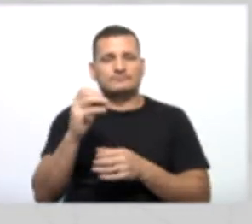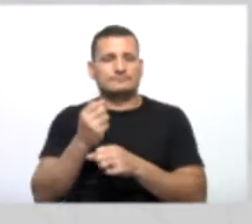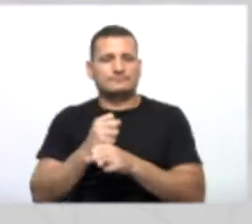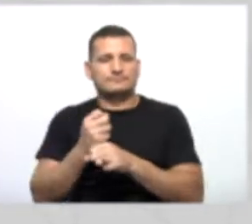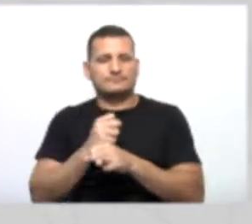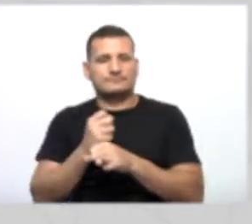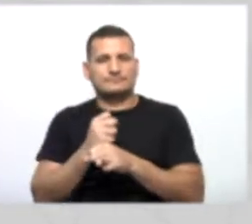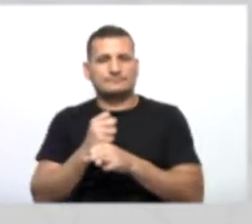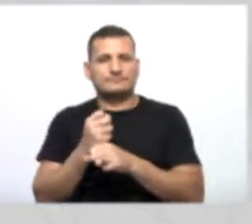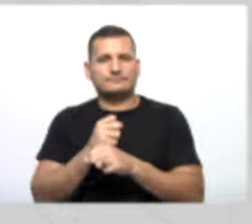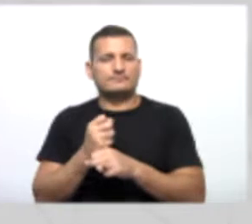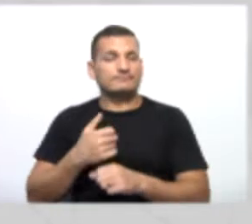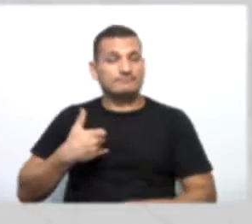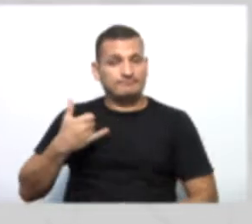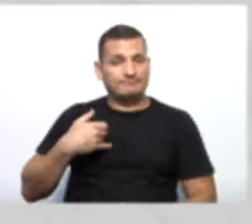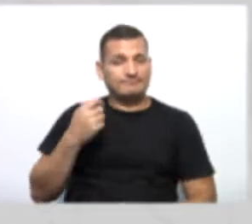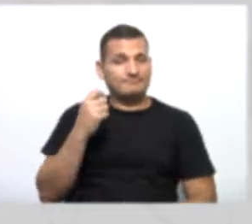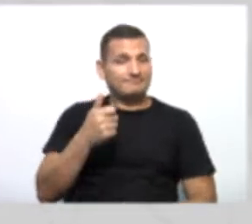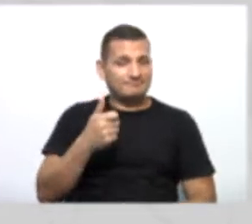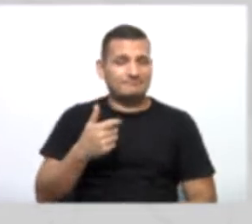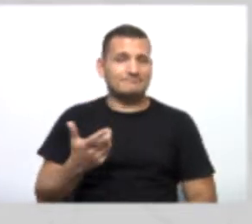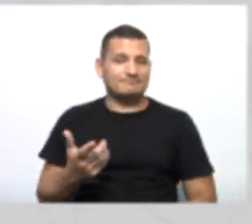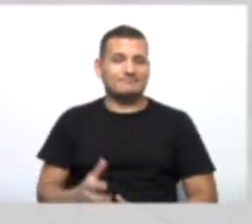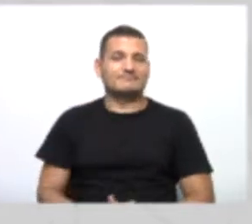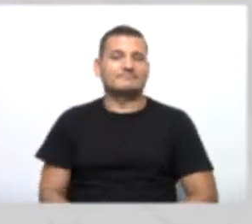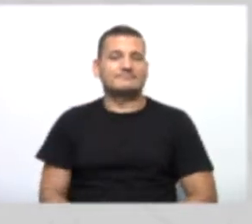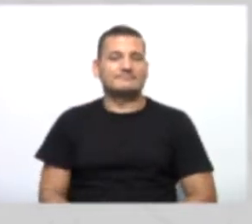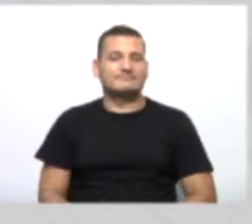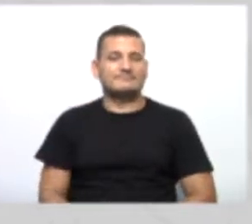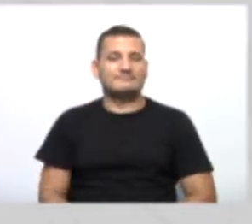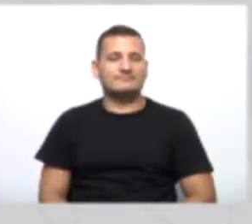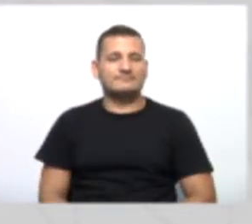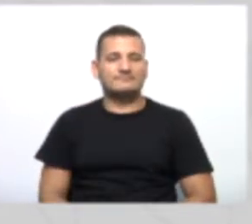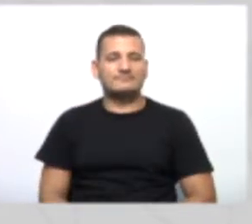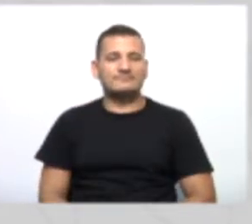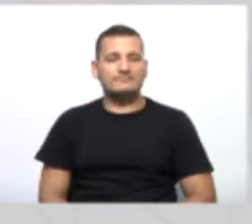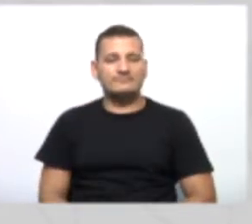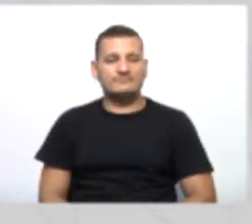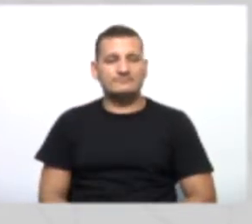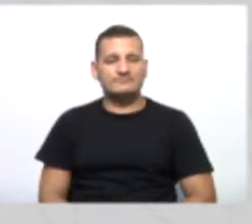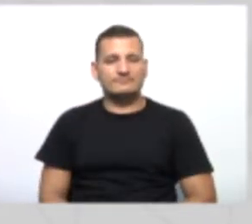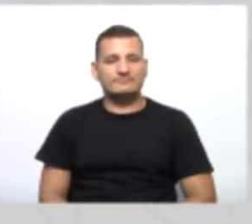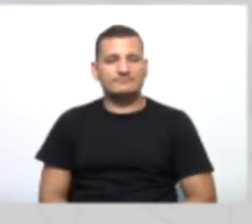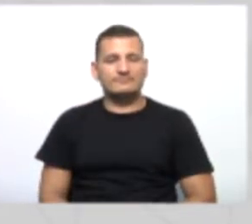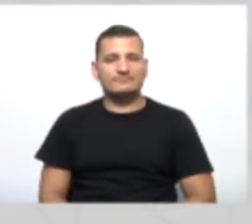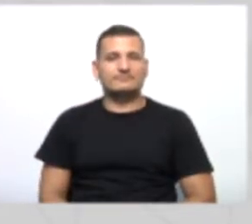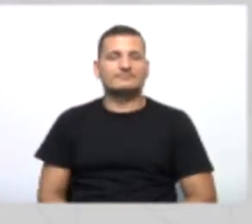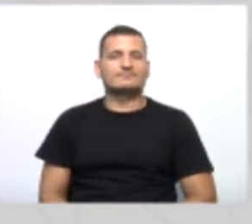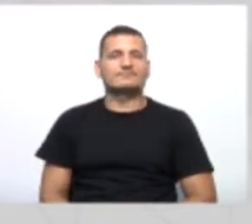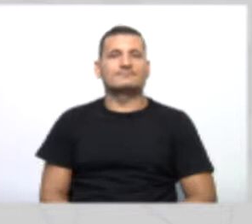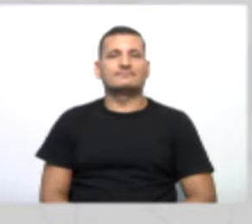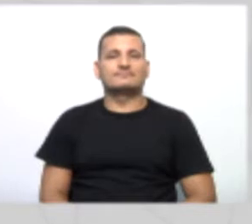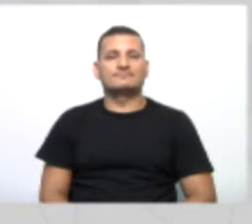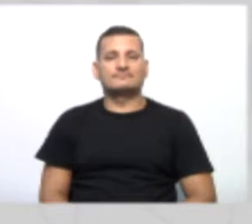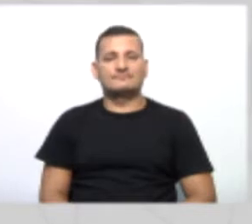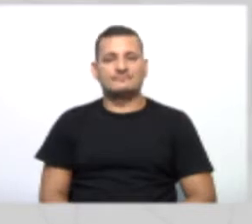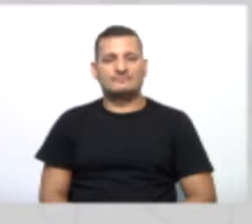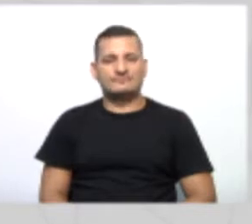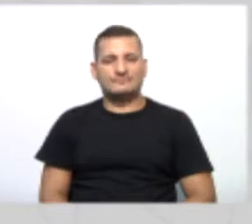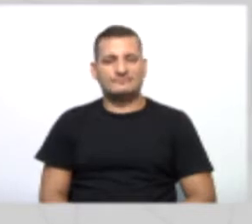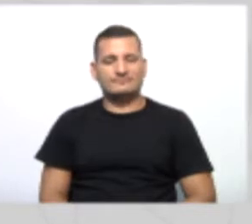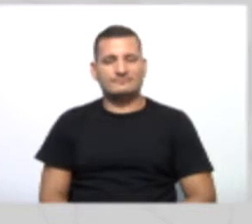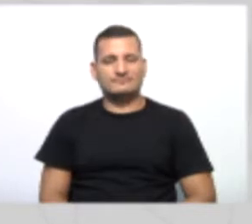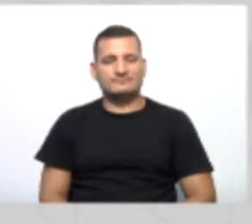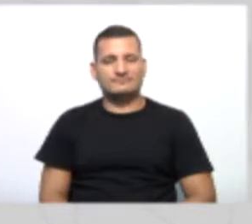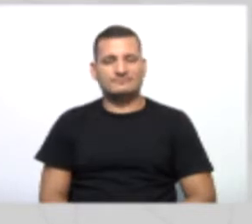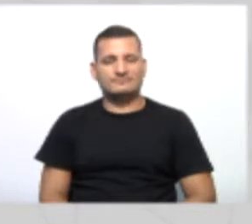caramba! Quase a minha idade aí, hein? 44 anos, olha lá. Quando jogaram um plástico quando eu nasci, sumiu um agora, há pouco